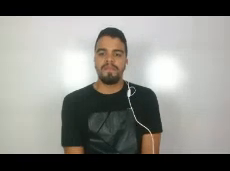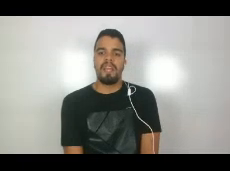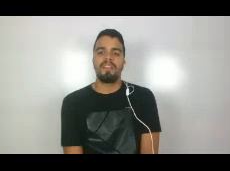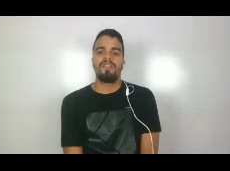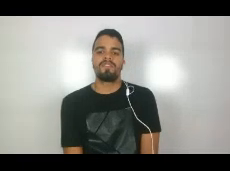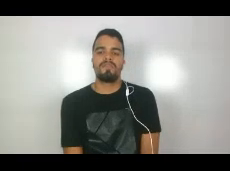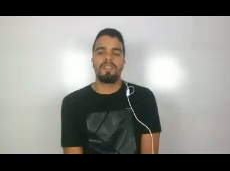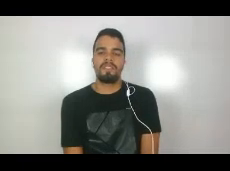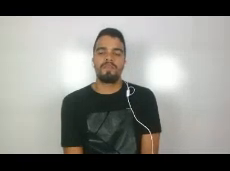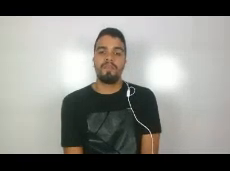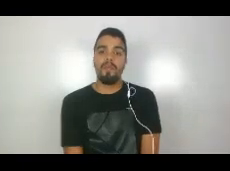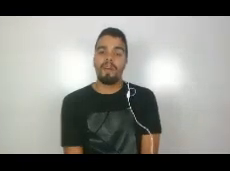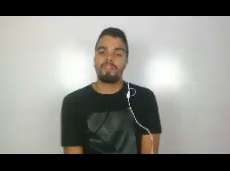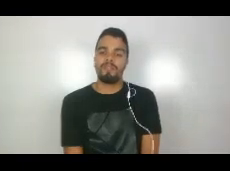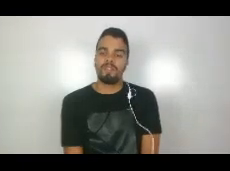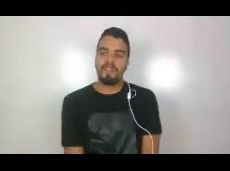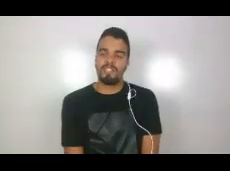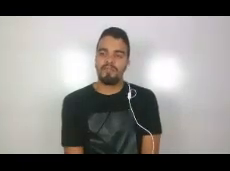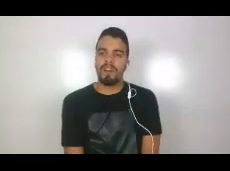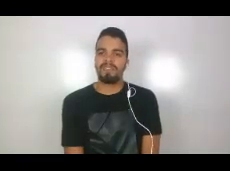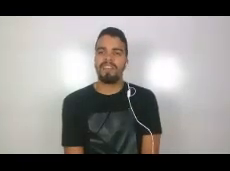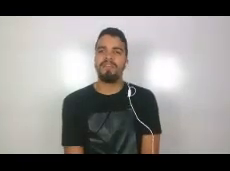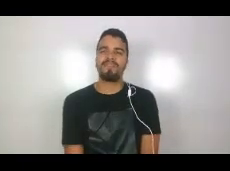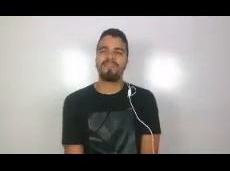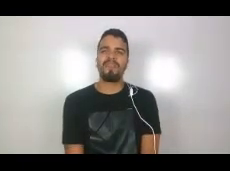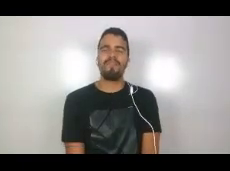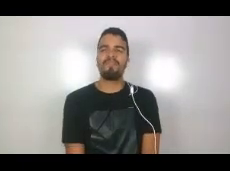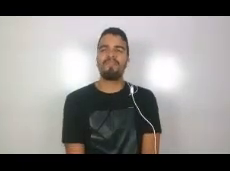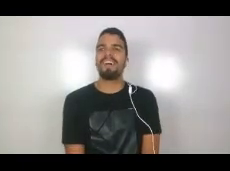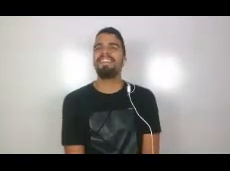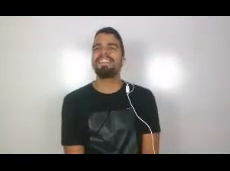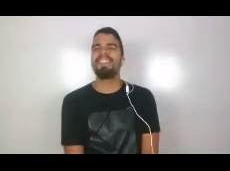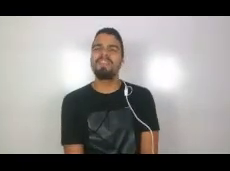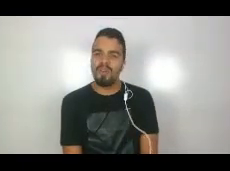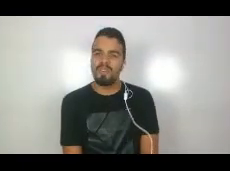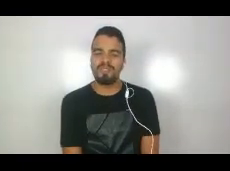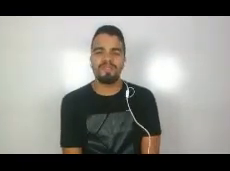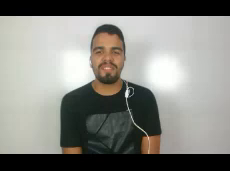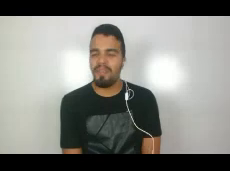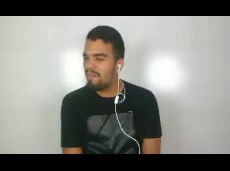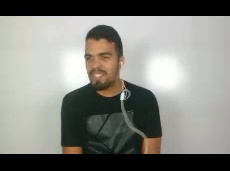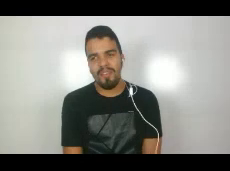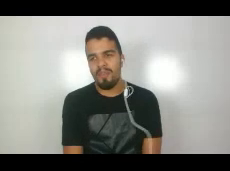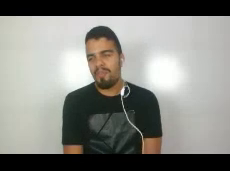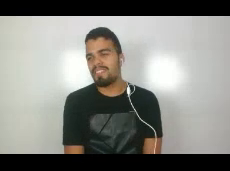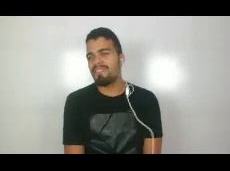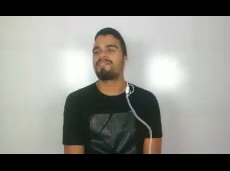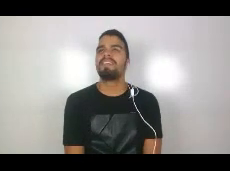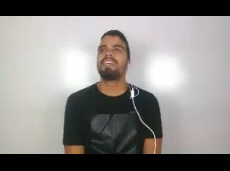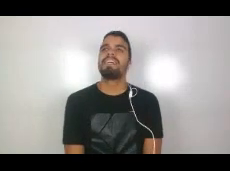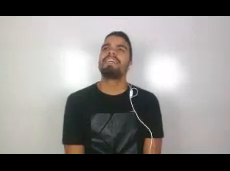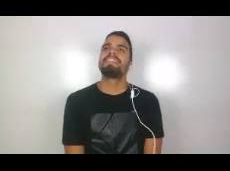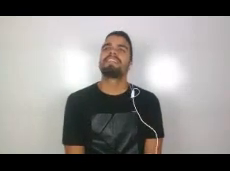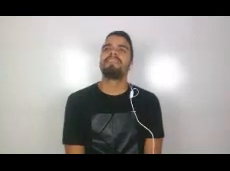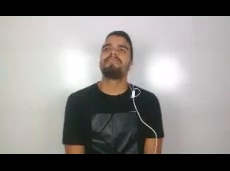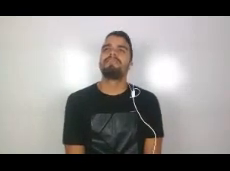1 é nós conhecemos um pouco mais sobre os vestuários. Aí o vestuário é um pouco mais icônico, né? O vestuário é um pouco mais